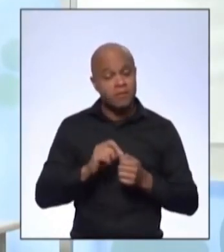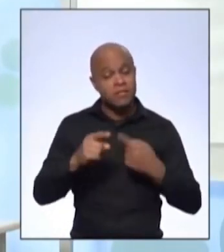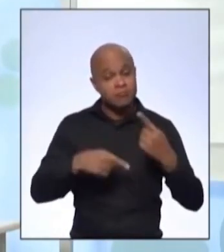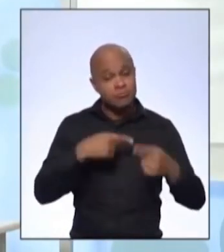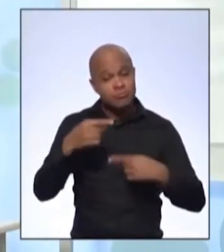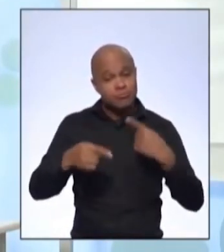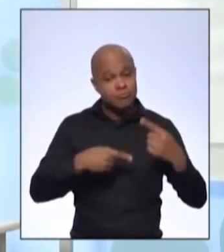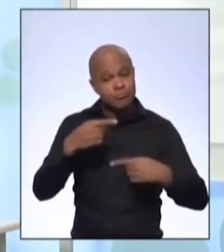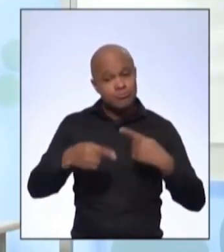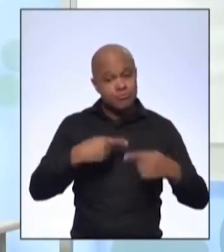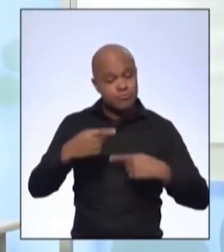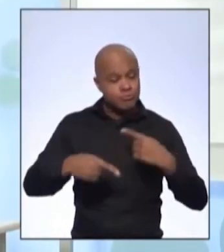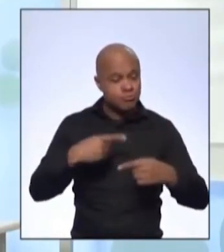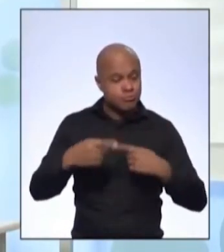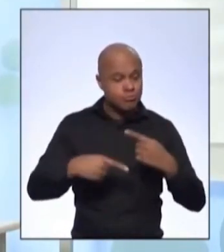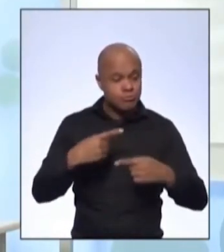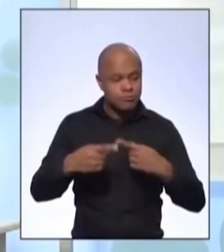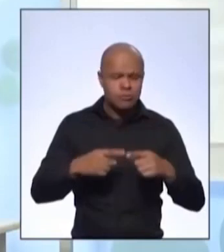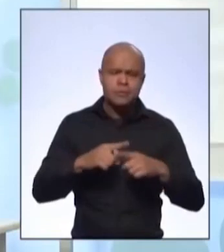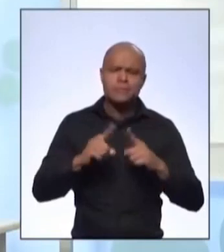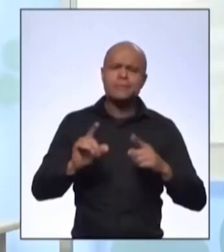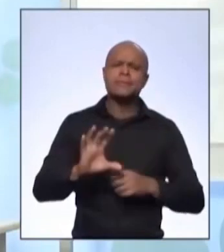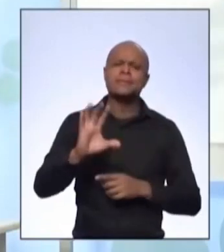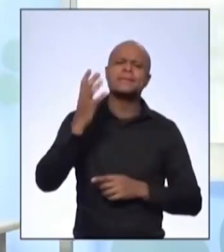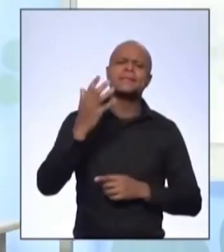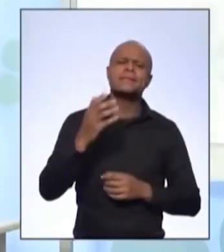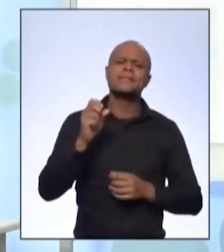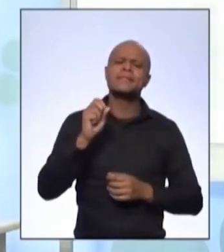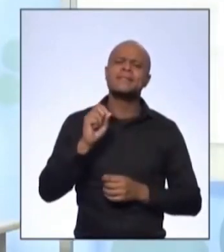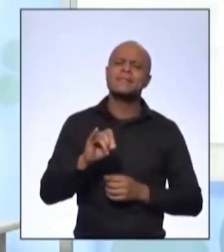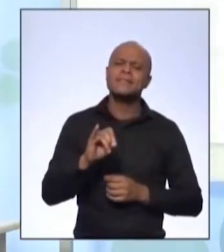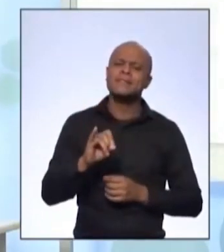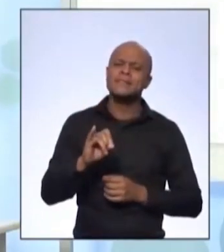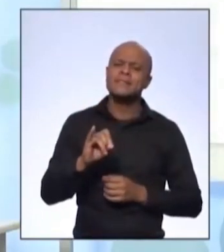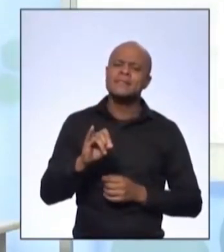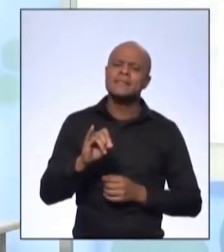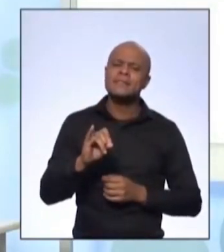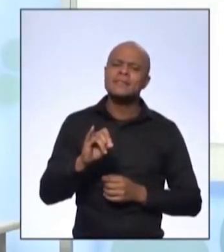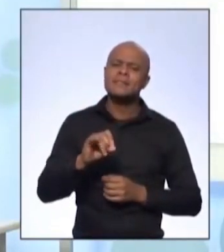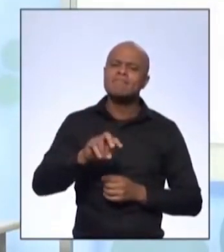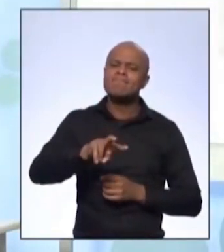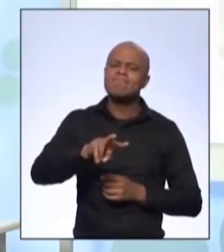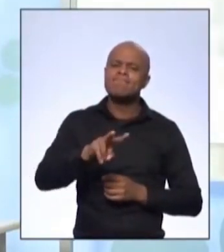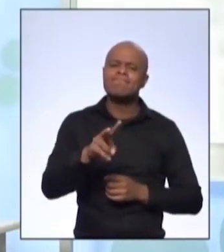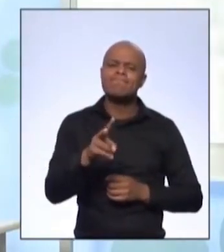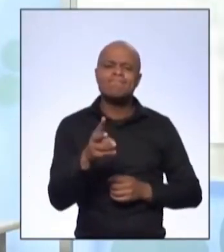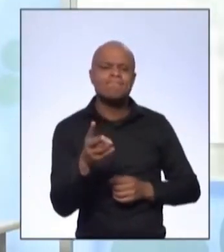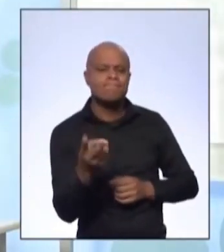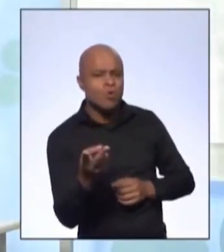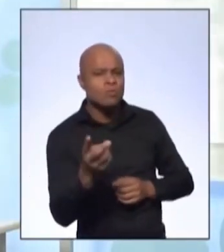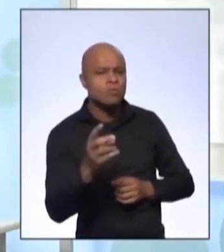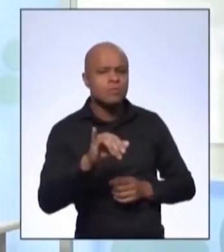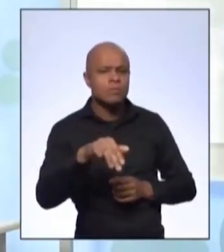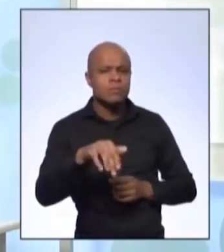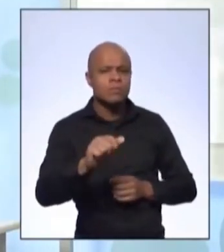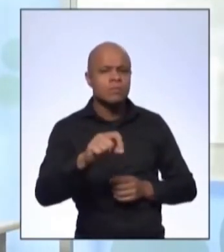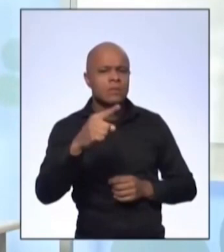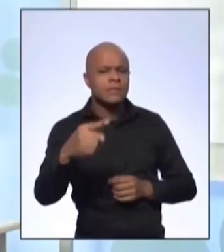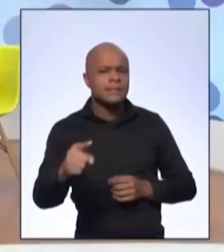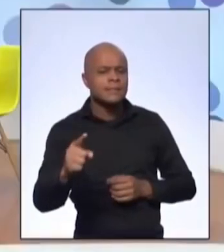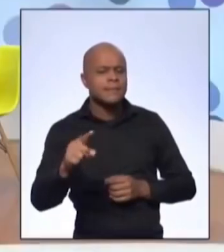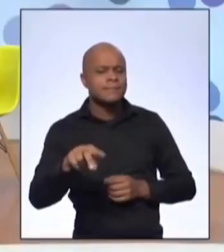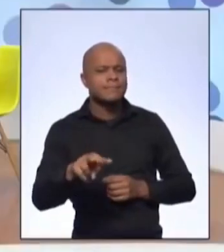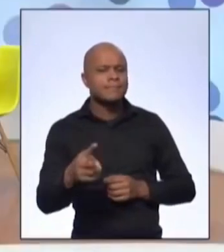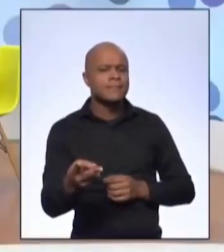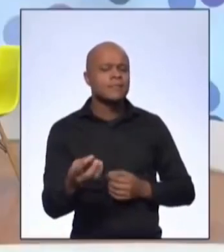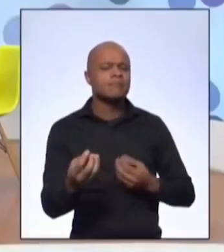giro. Bom, mas o que será que aconteceria se nós invertêssemos o ímã? Podemos fazer o...